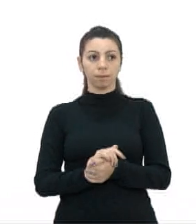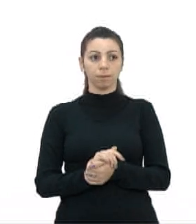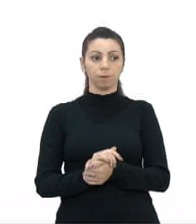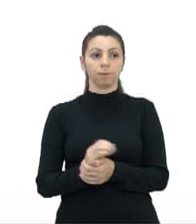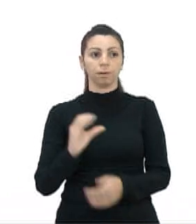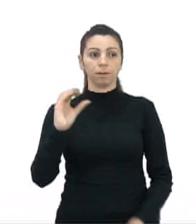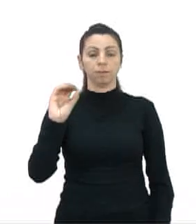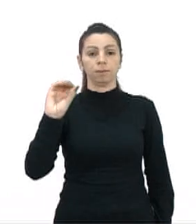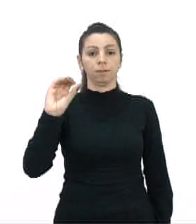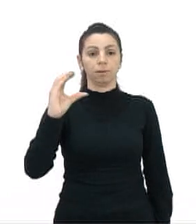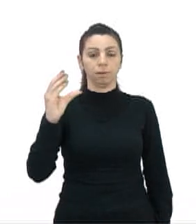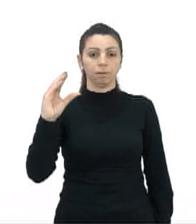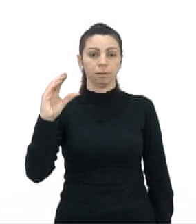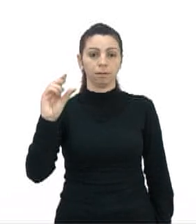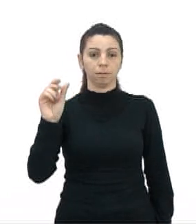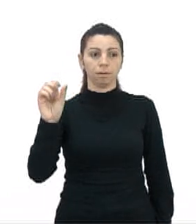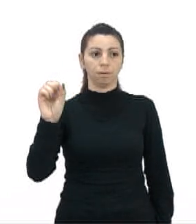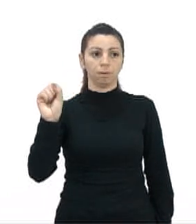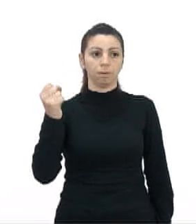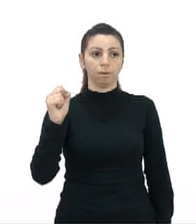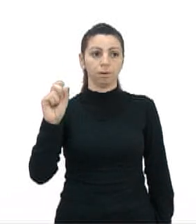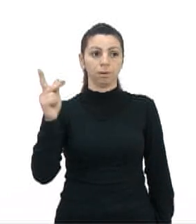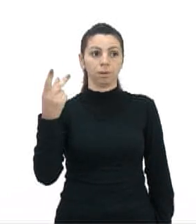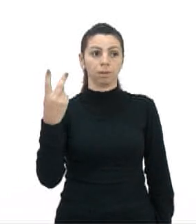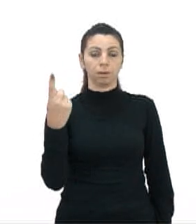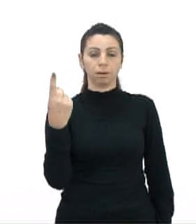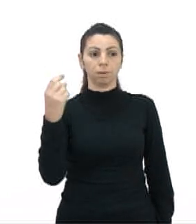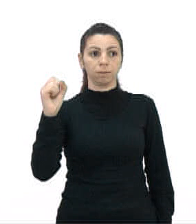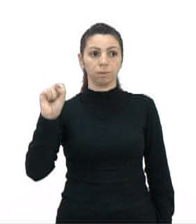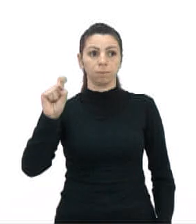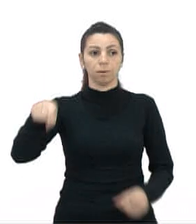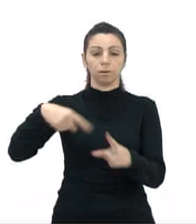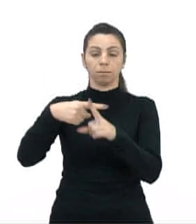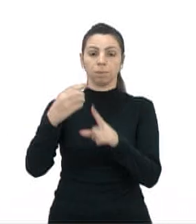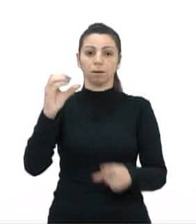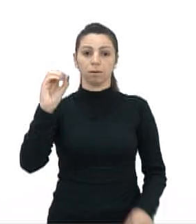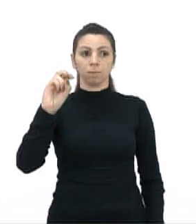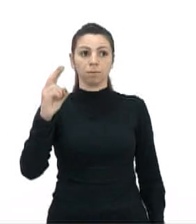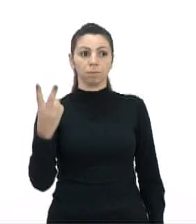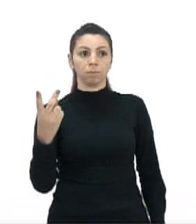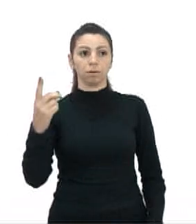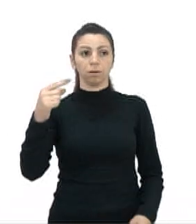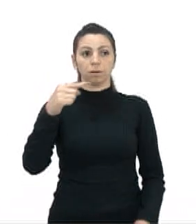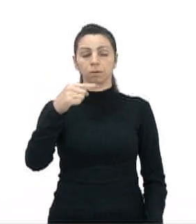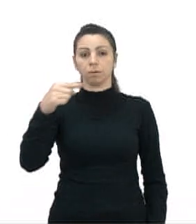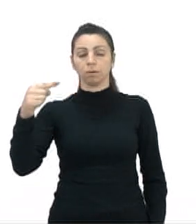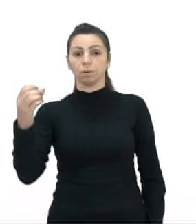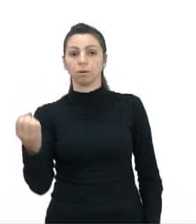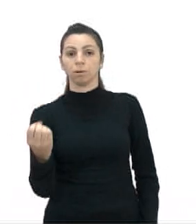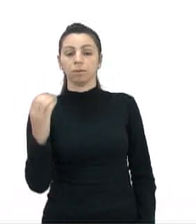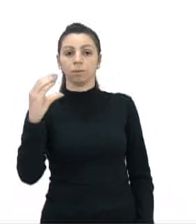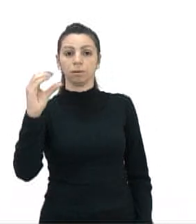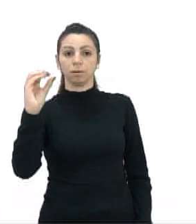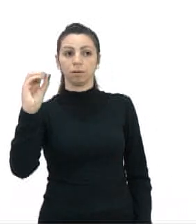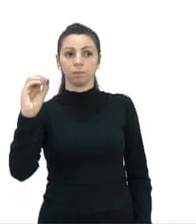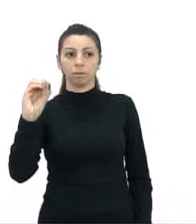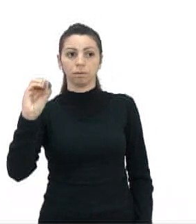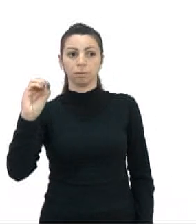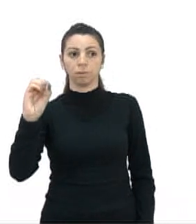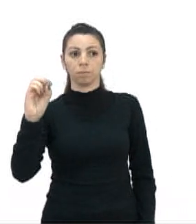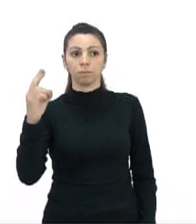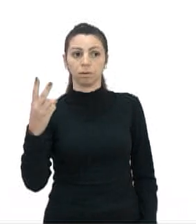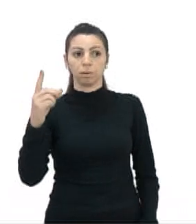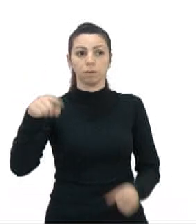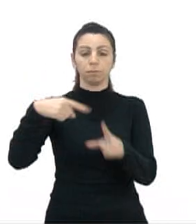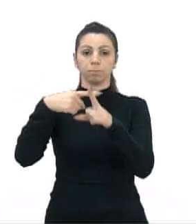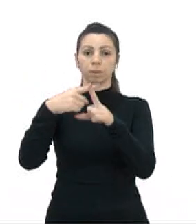mais O2, formando CO2 mais água. Tá? Então, aqui é o octano. Qual é a massa e o número de moléculas